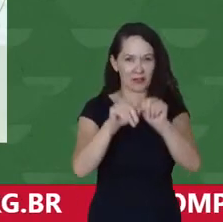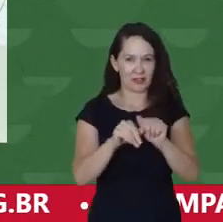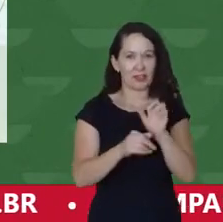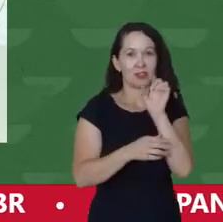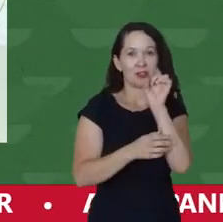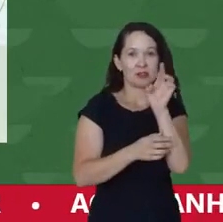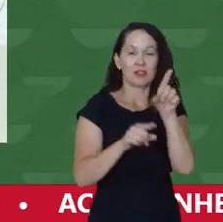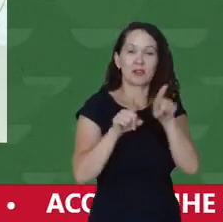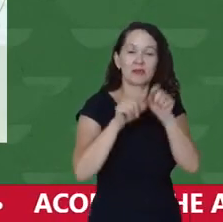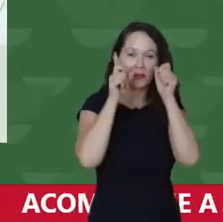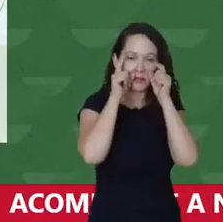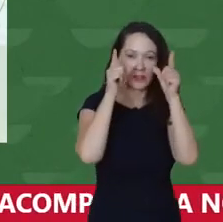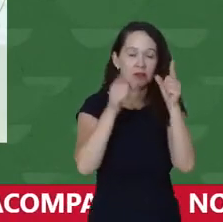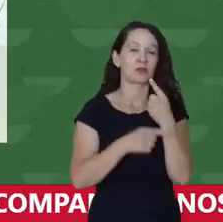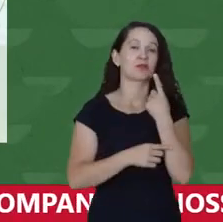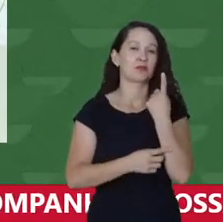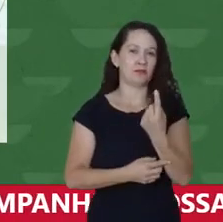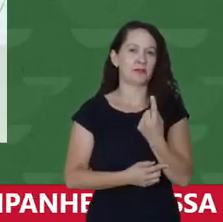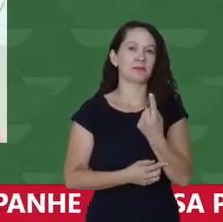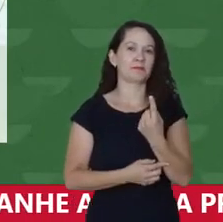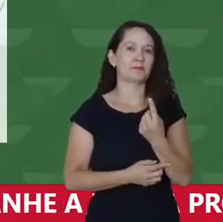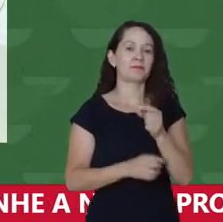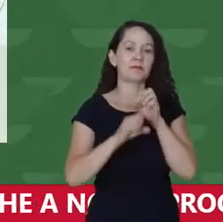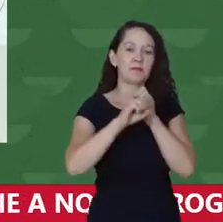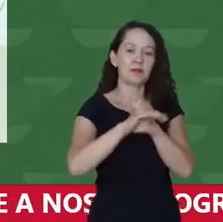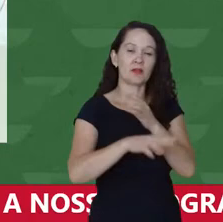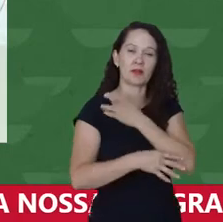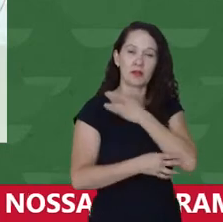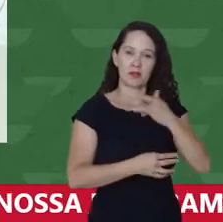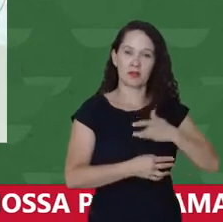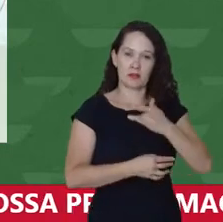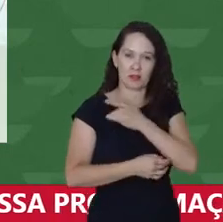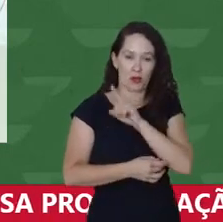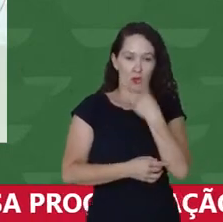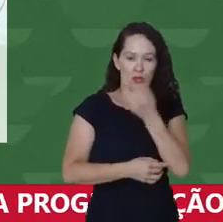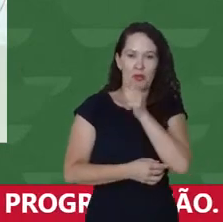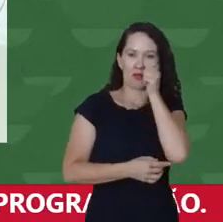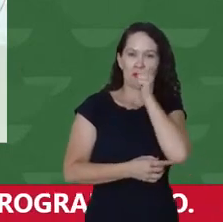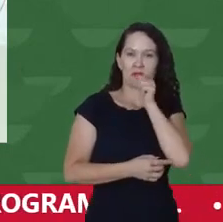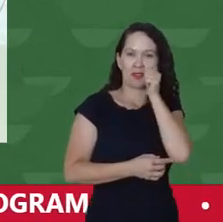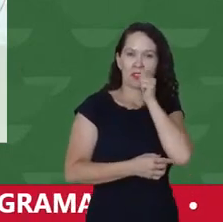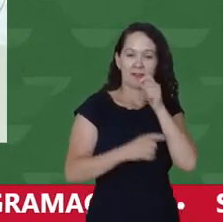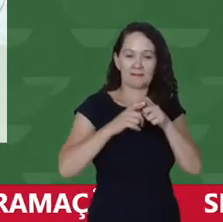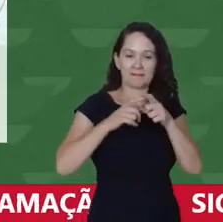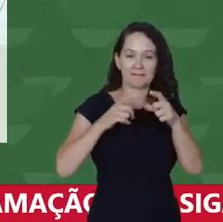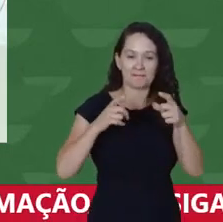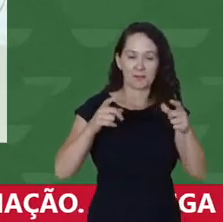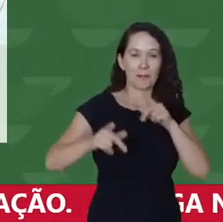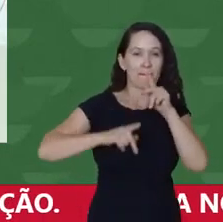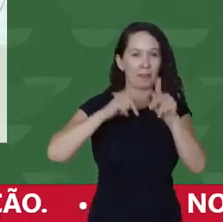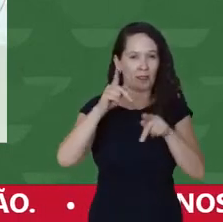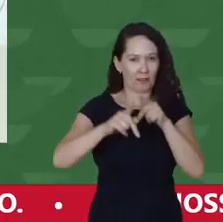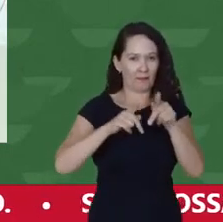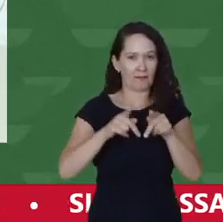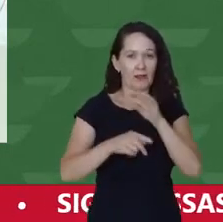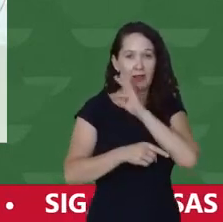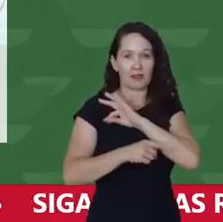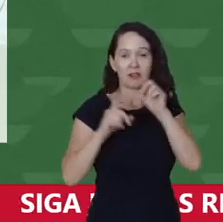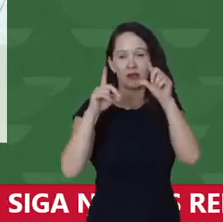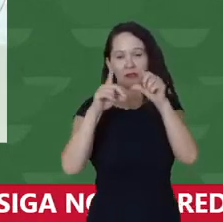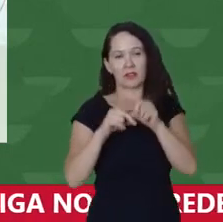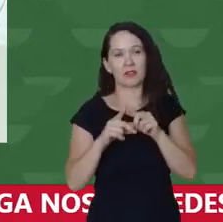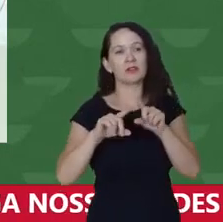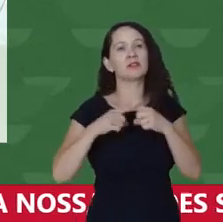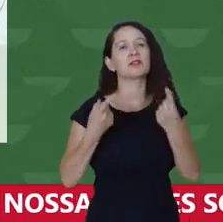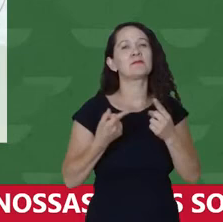só também chamar atenção para uma coisa. Educação e saúde, nós mulheres somos a grande maioria, e de salários baixos.